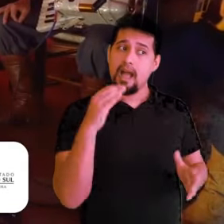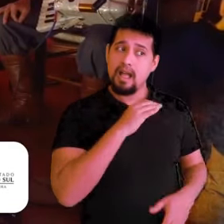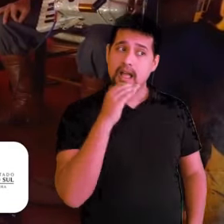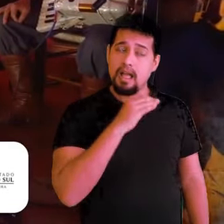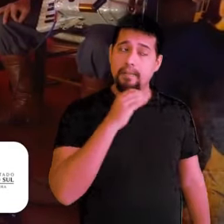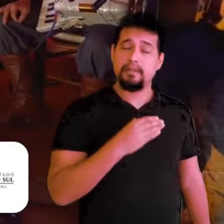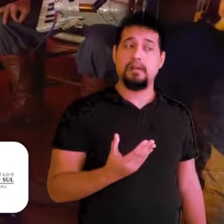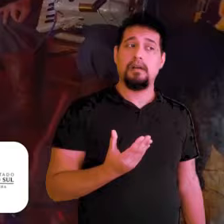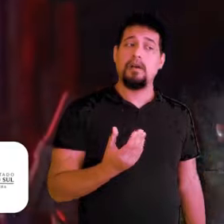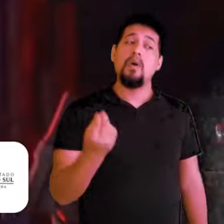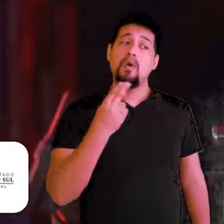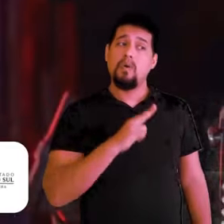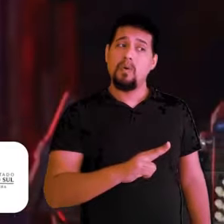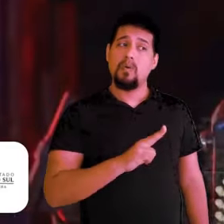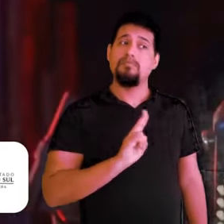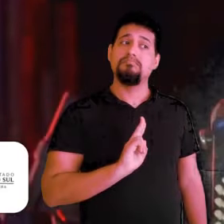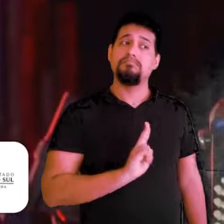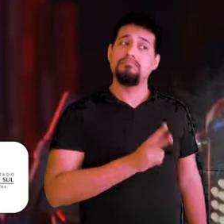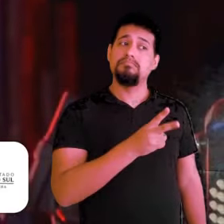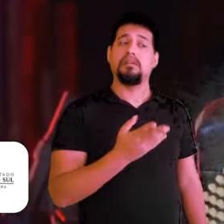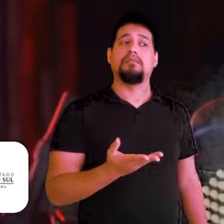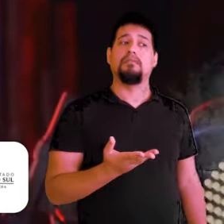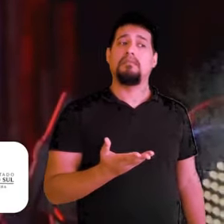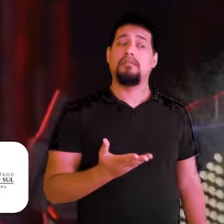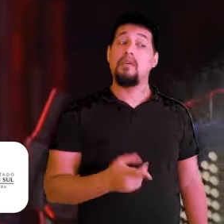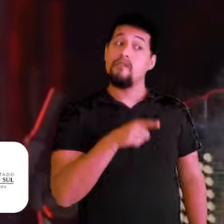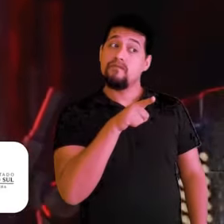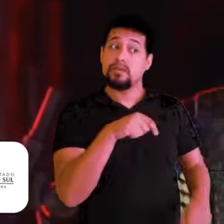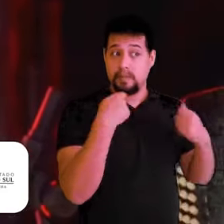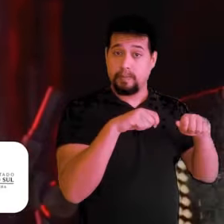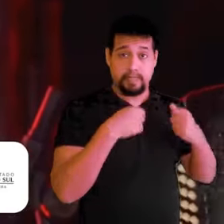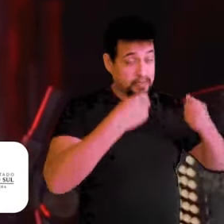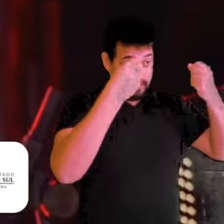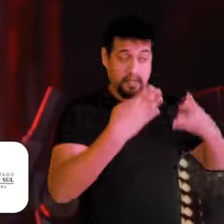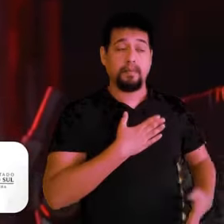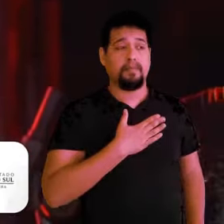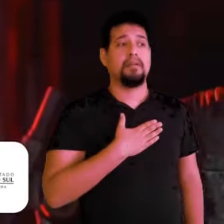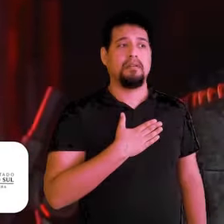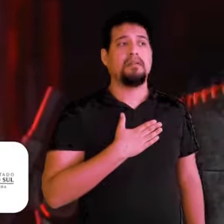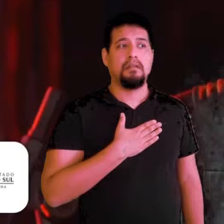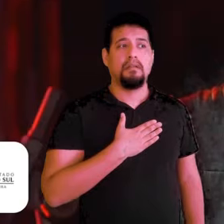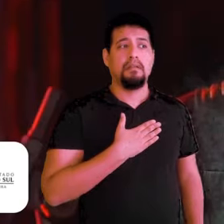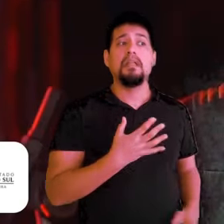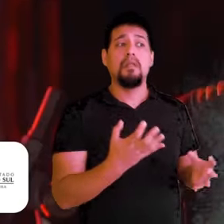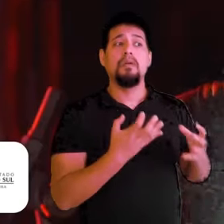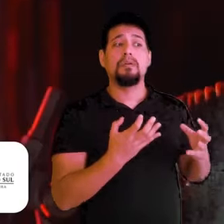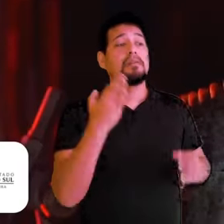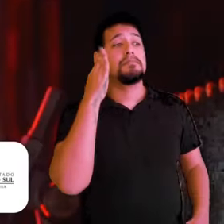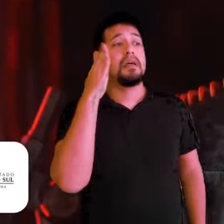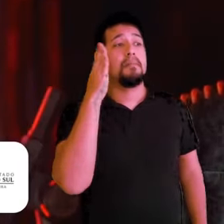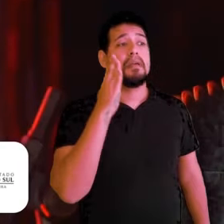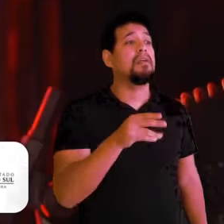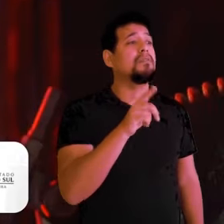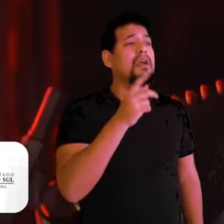de momento ou separação, você tem que me dizer.